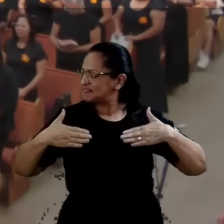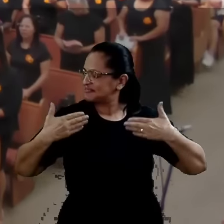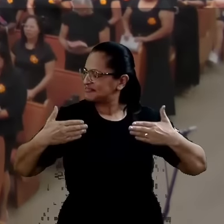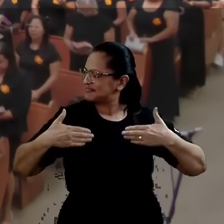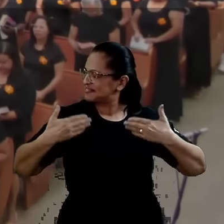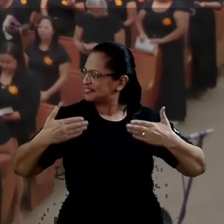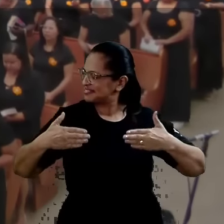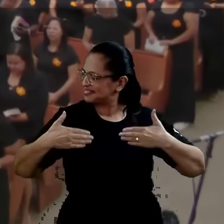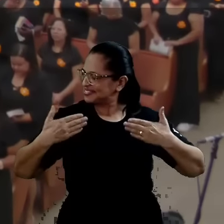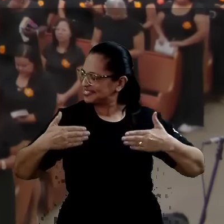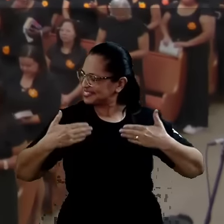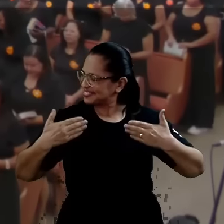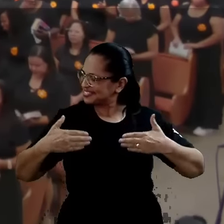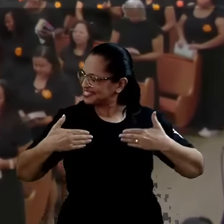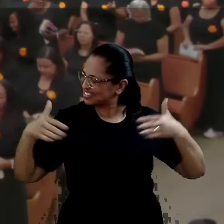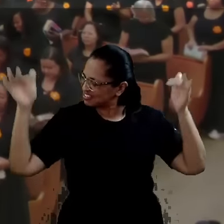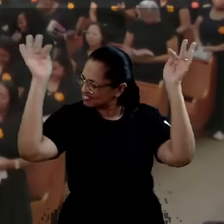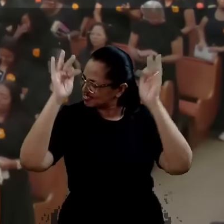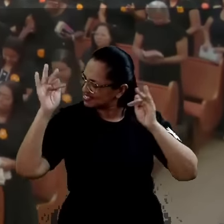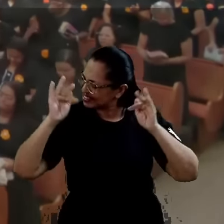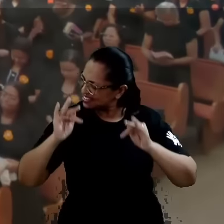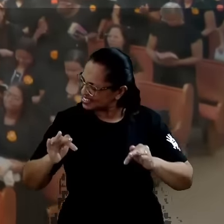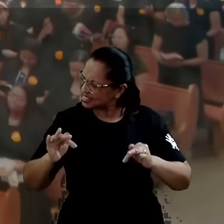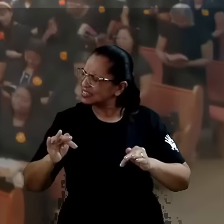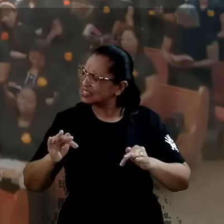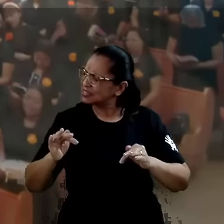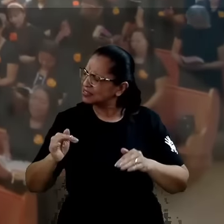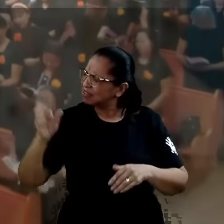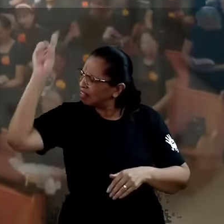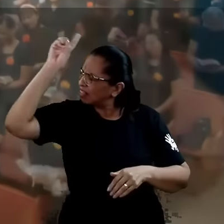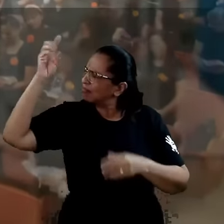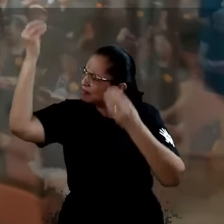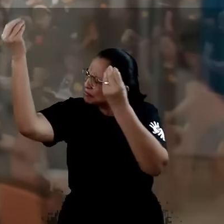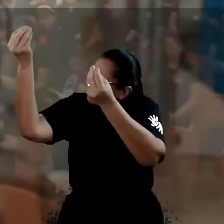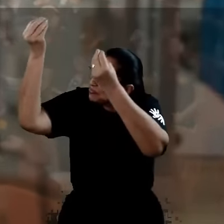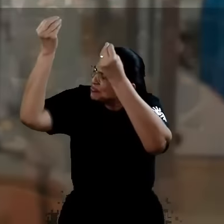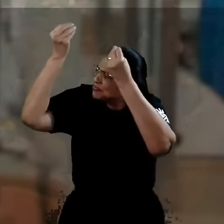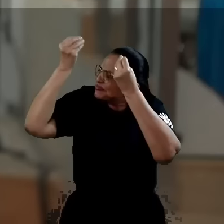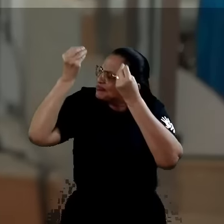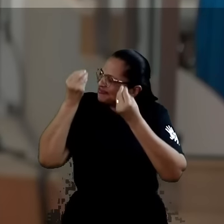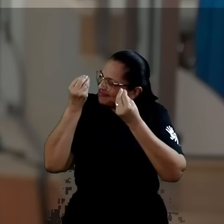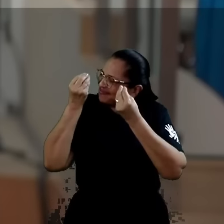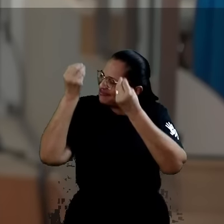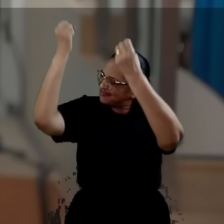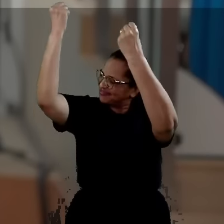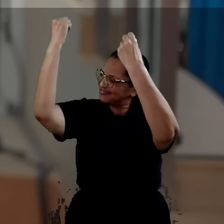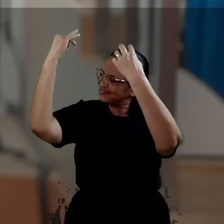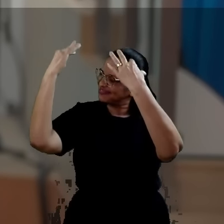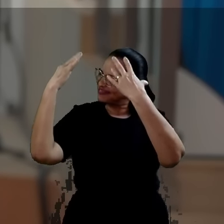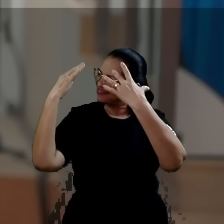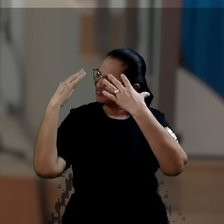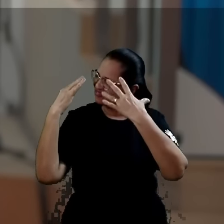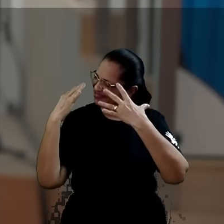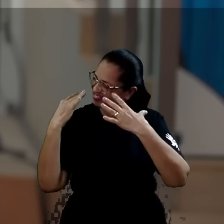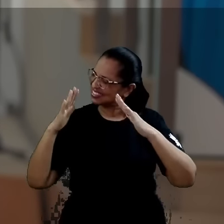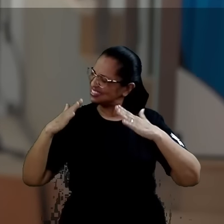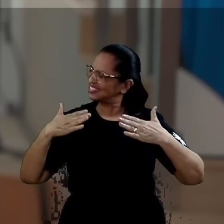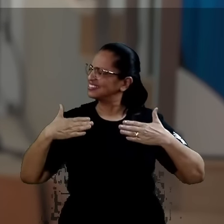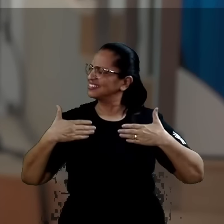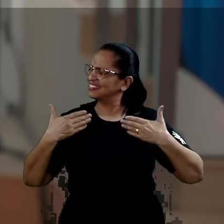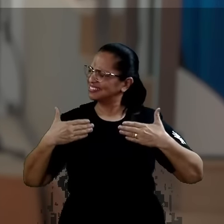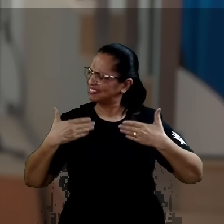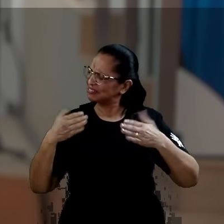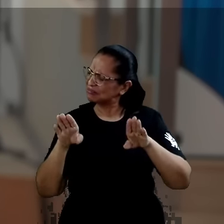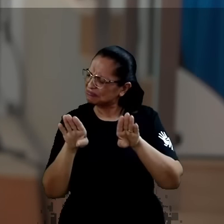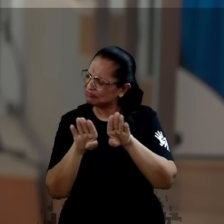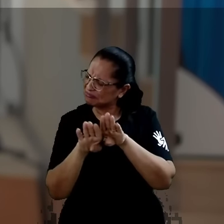seu lar trazendo consigo os seus molhos e com uma fonte de alegria produzida pelo